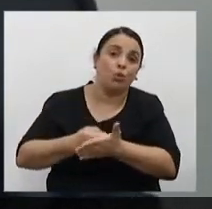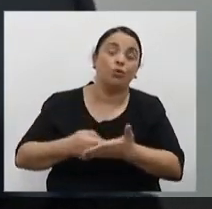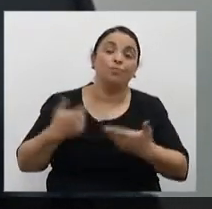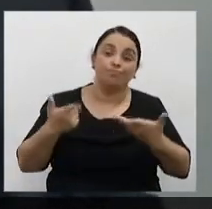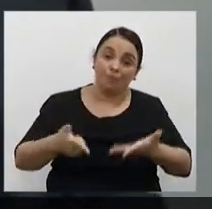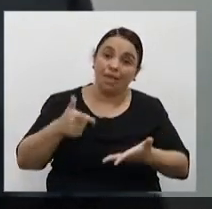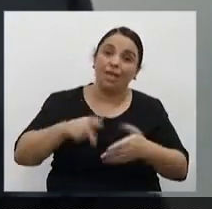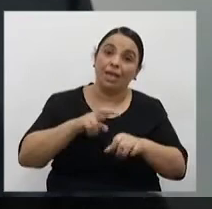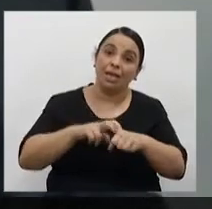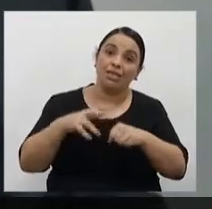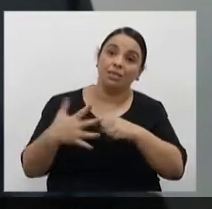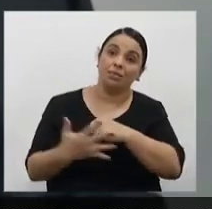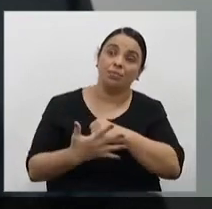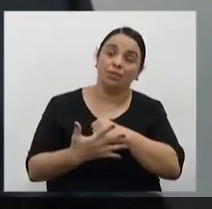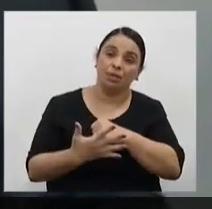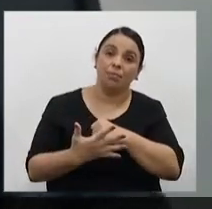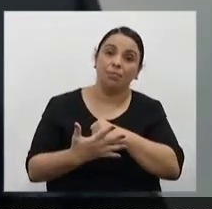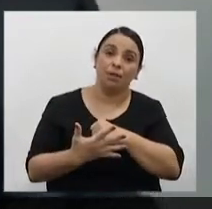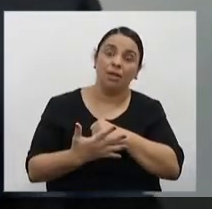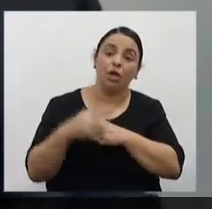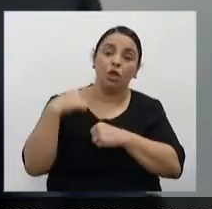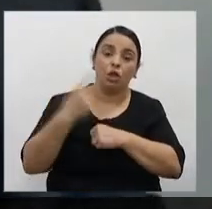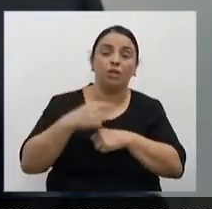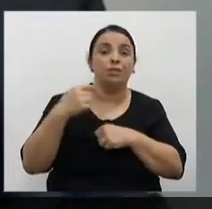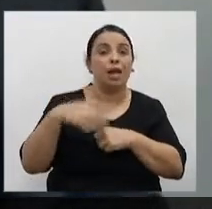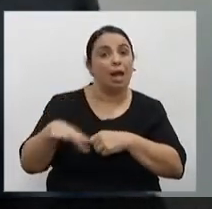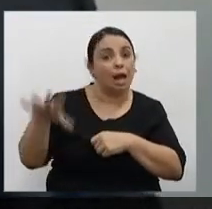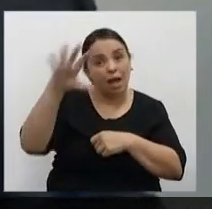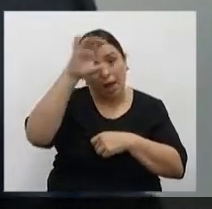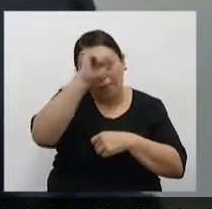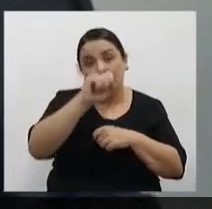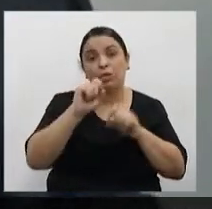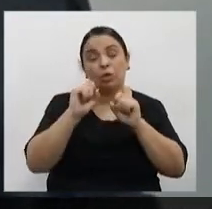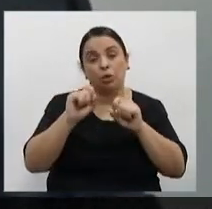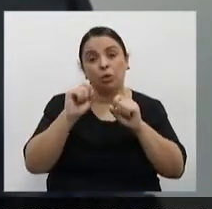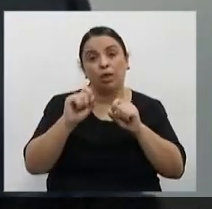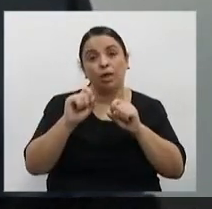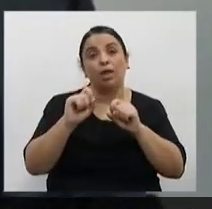pandemia para que nós, brasileiros, mineiros, nos